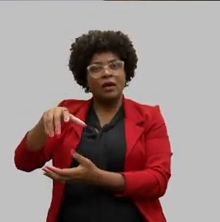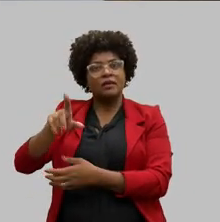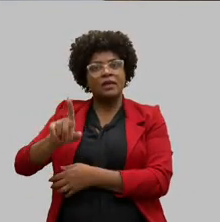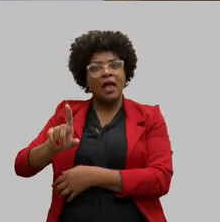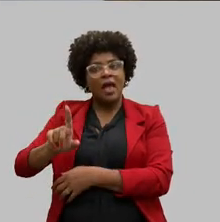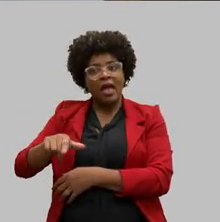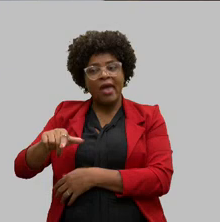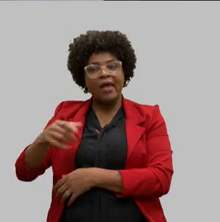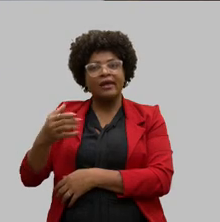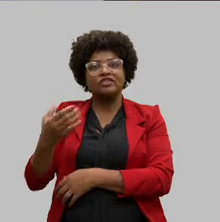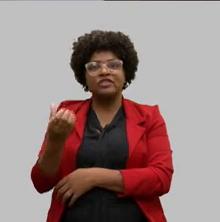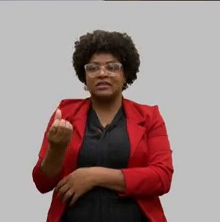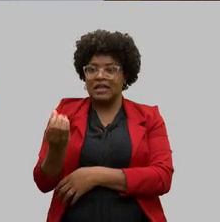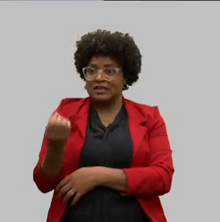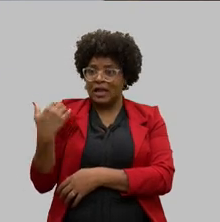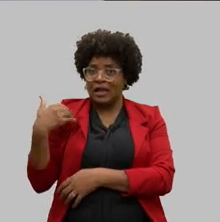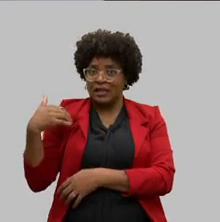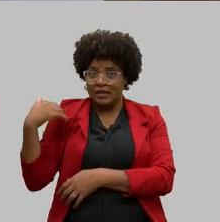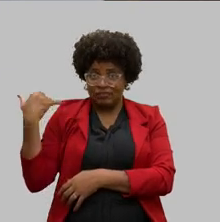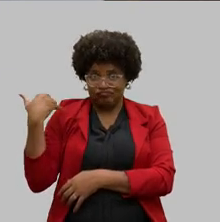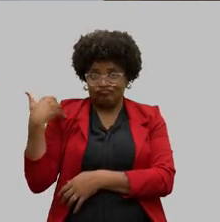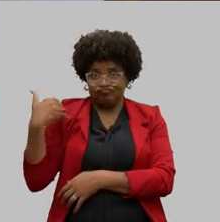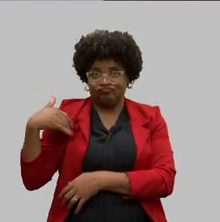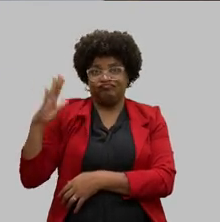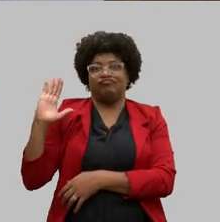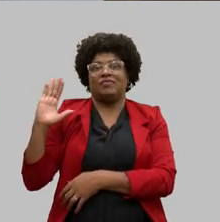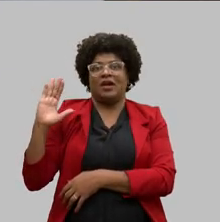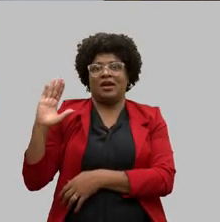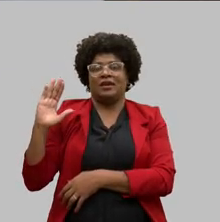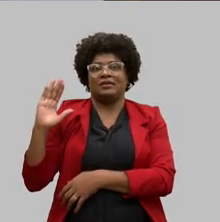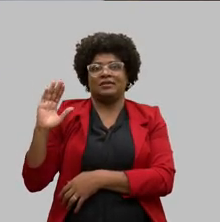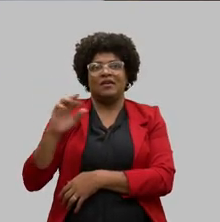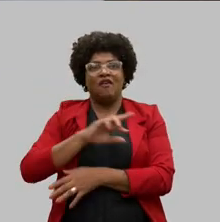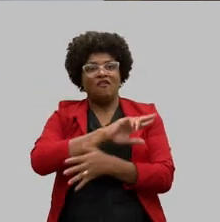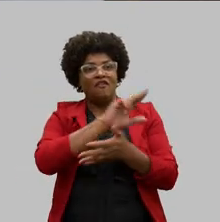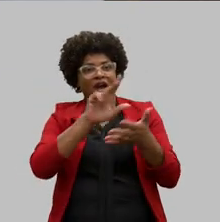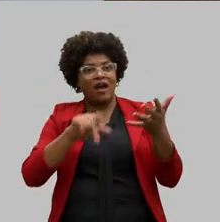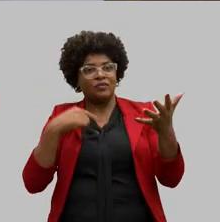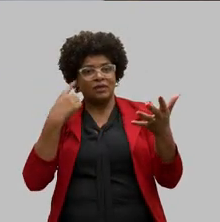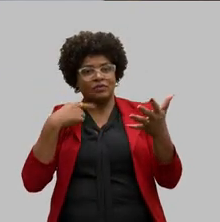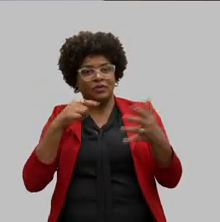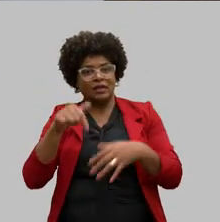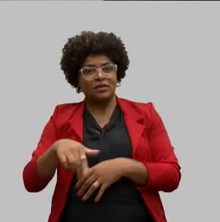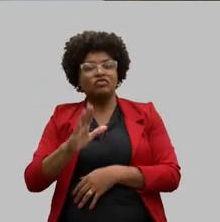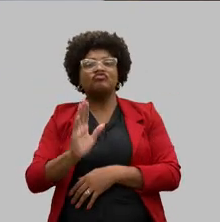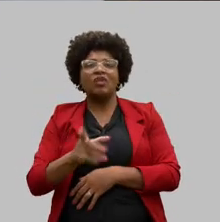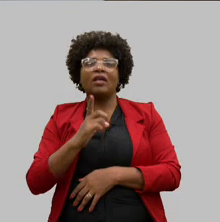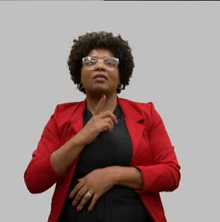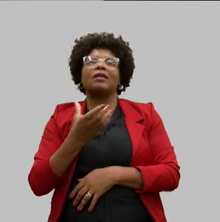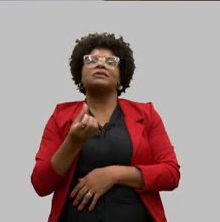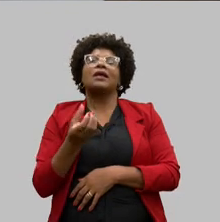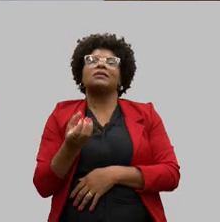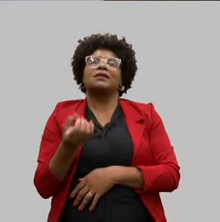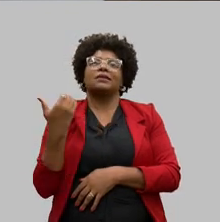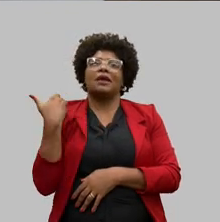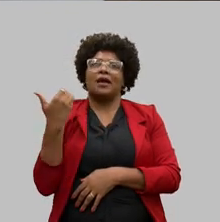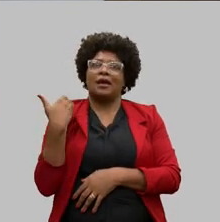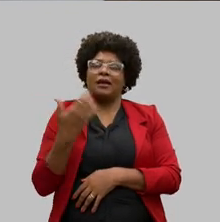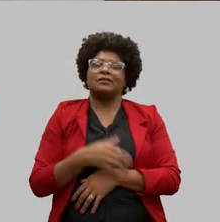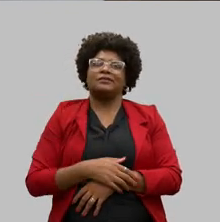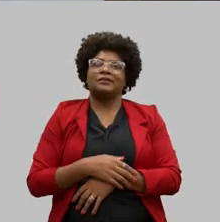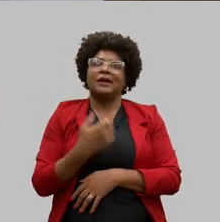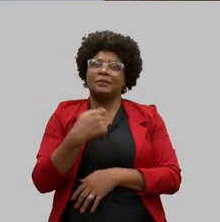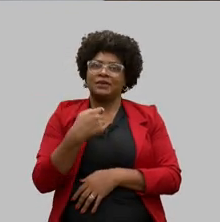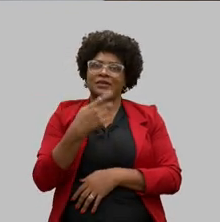deputados aqui são Então não é quando chegar não já chegou e a gente tem que tratar da longevidade dessa discussão